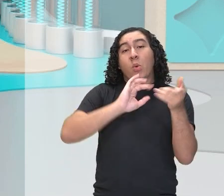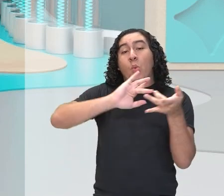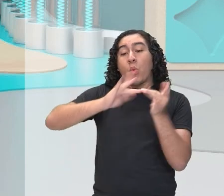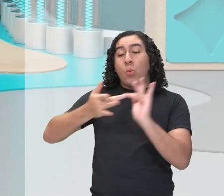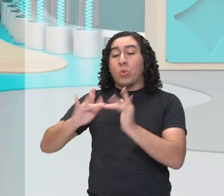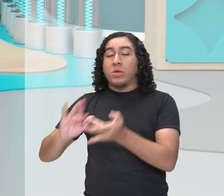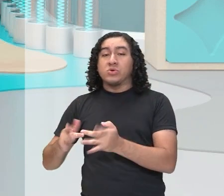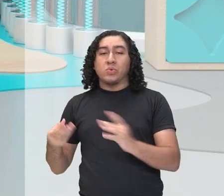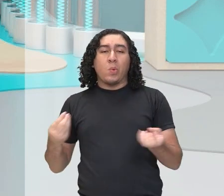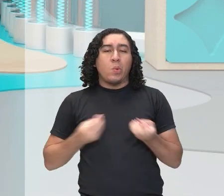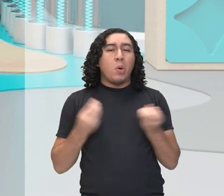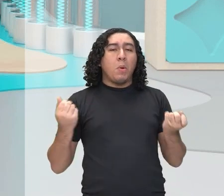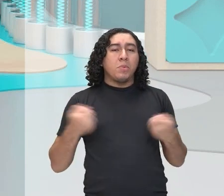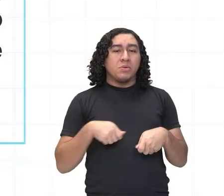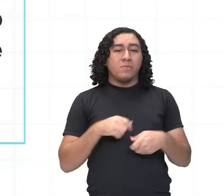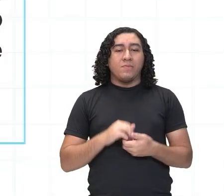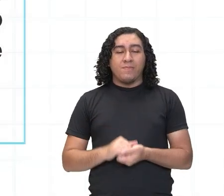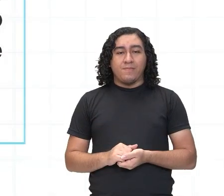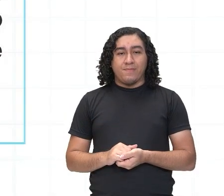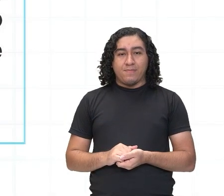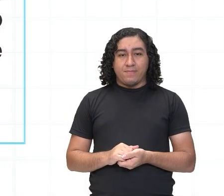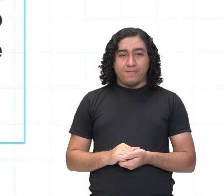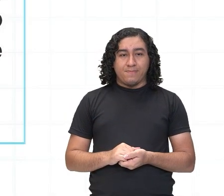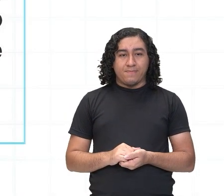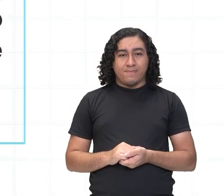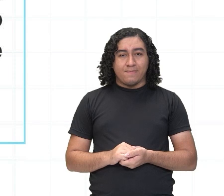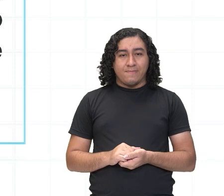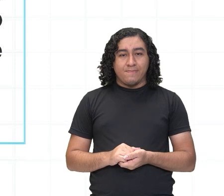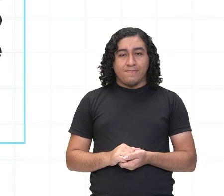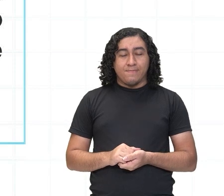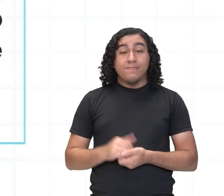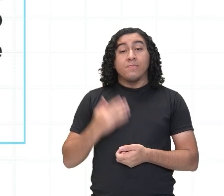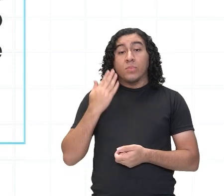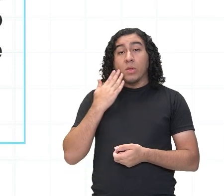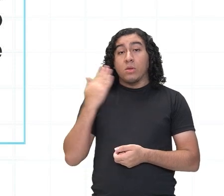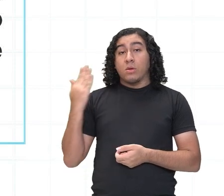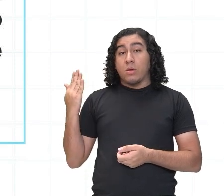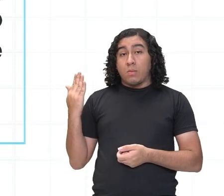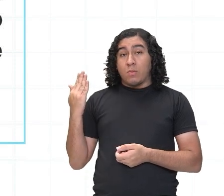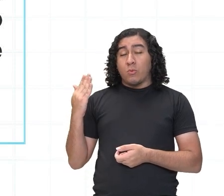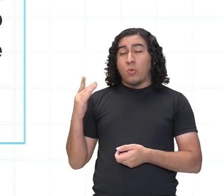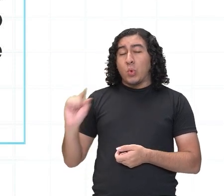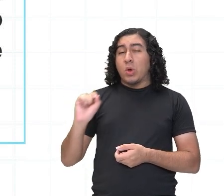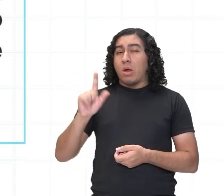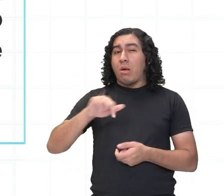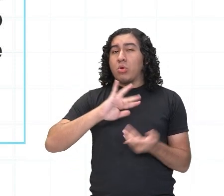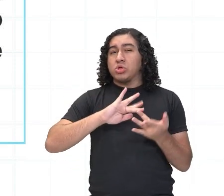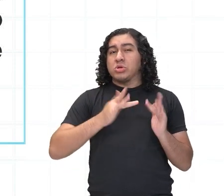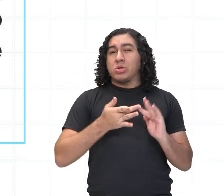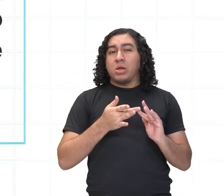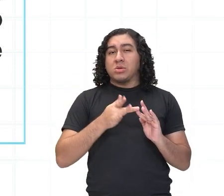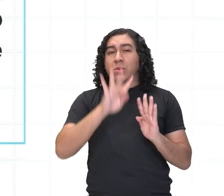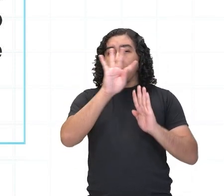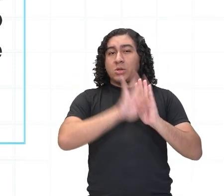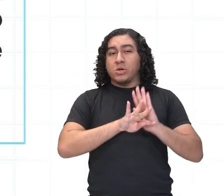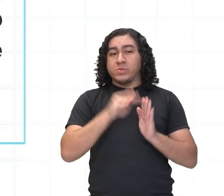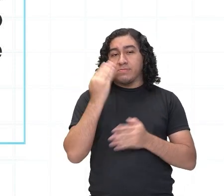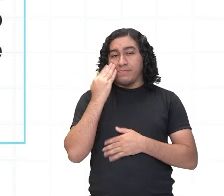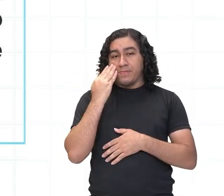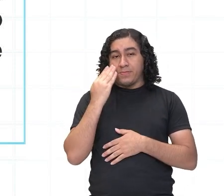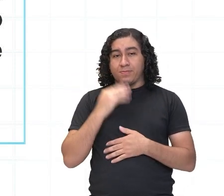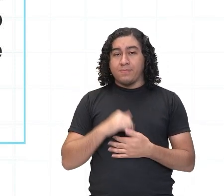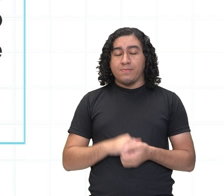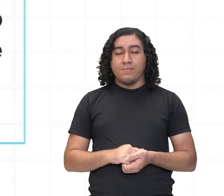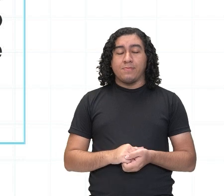contextualização. Vamos lá, então, avançando. Primeira coisa, o que é mesmo a contextualização do texto, professora? É a